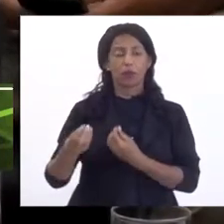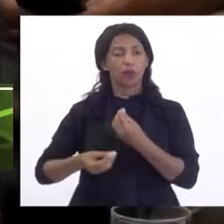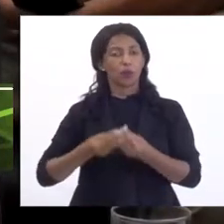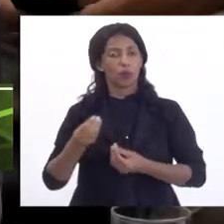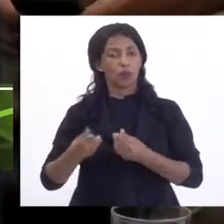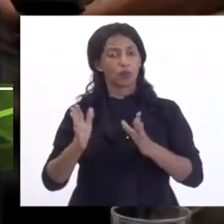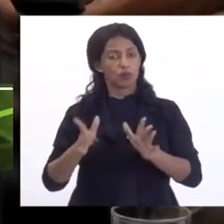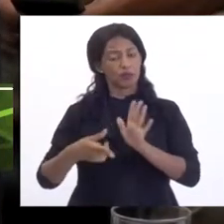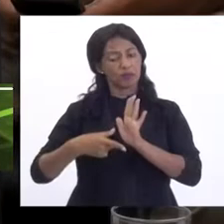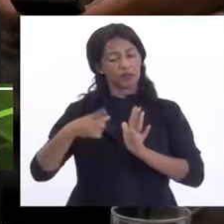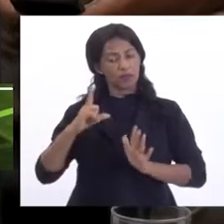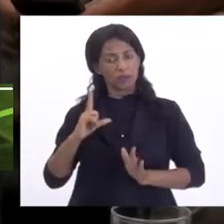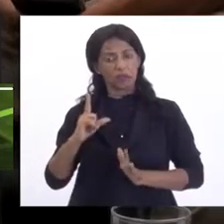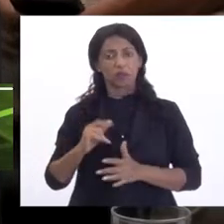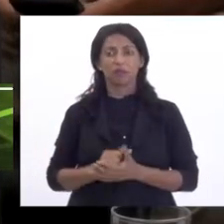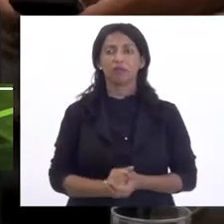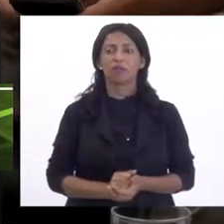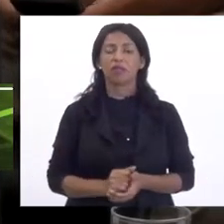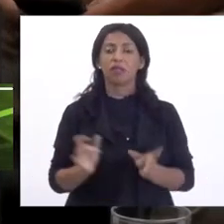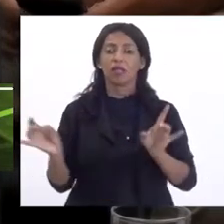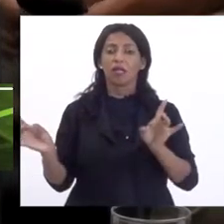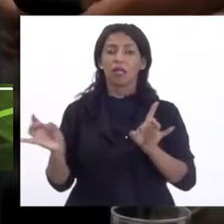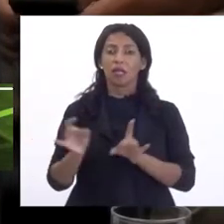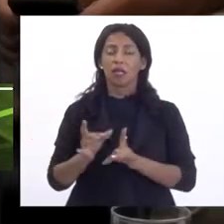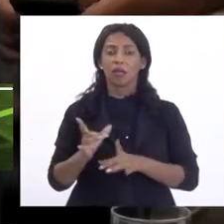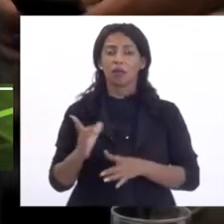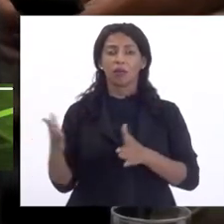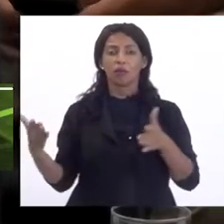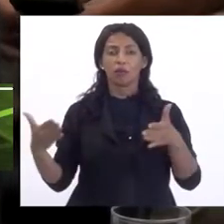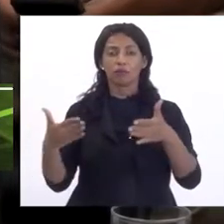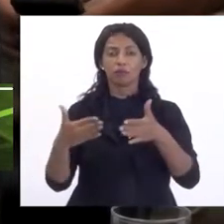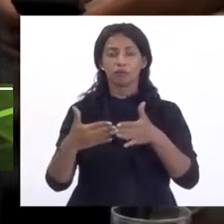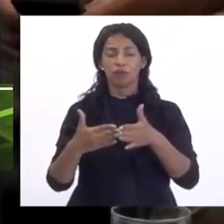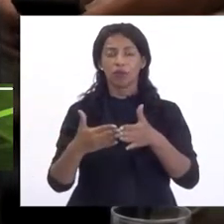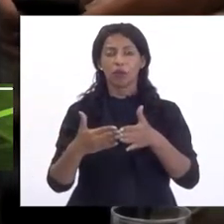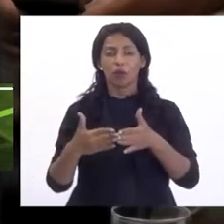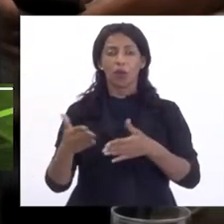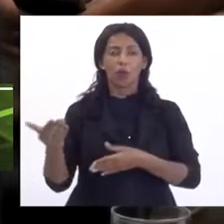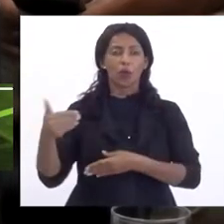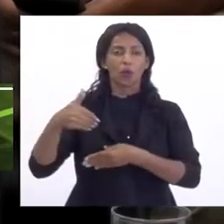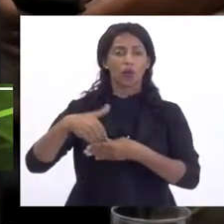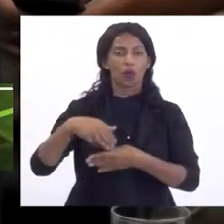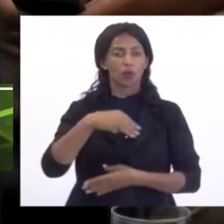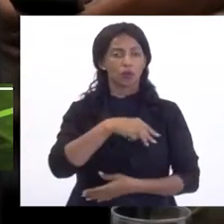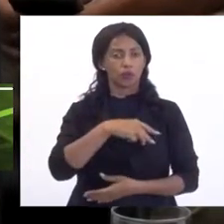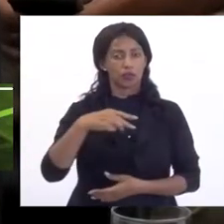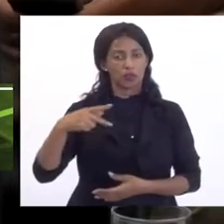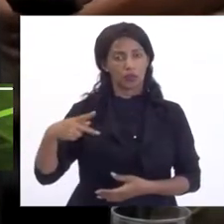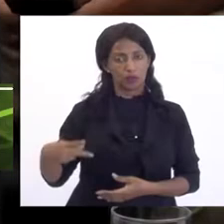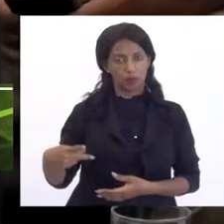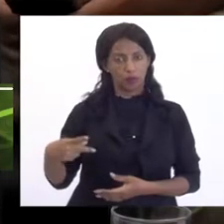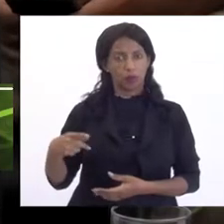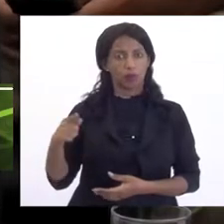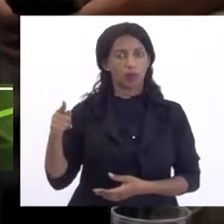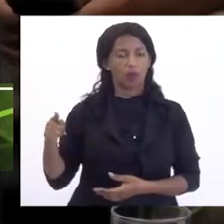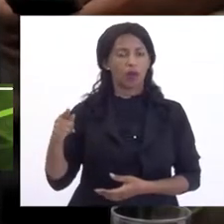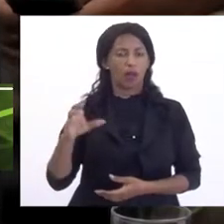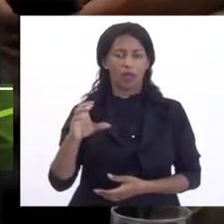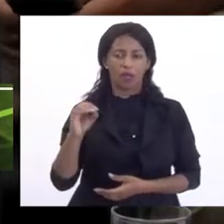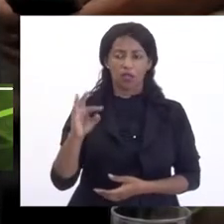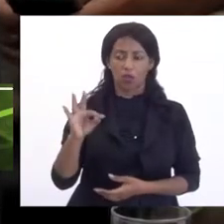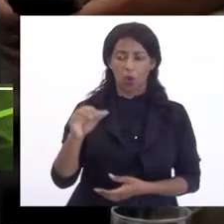aqui anteriormente, que acabou culminando com a revisão do voto do Ministério Público lá na Corte de